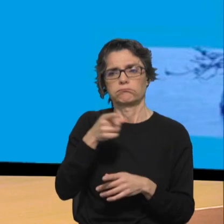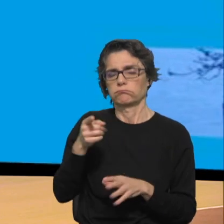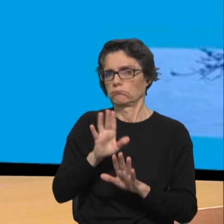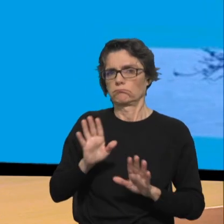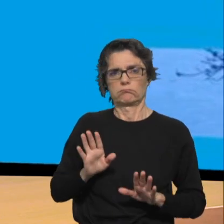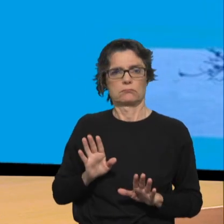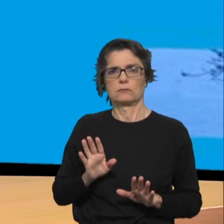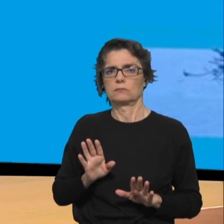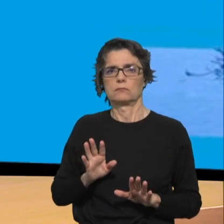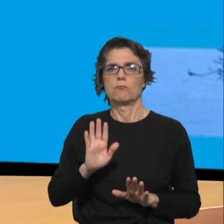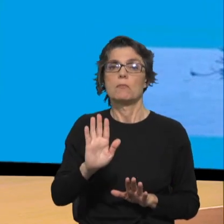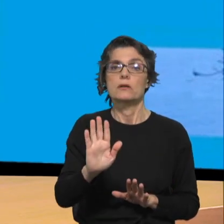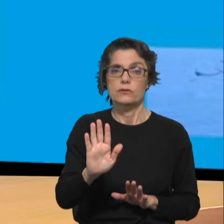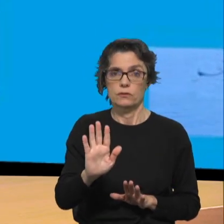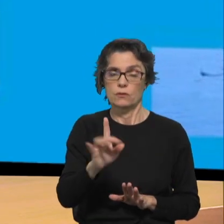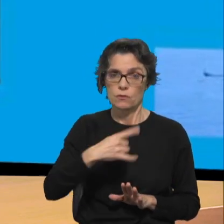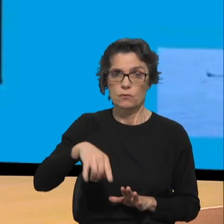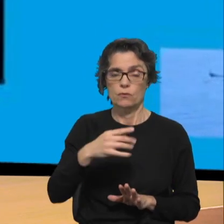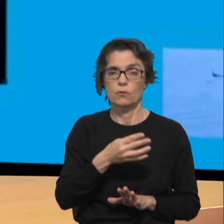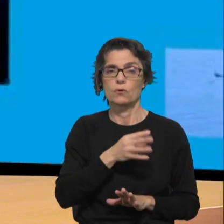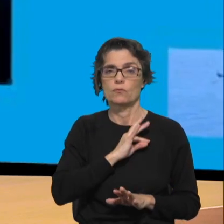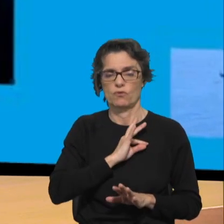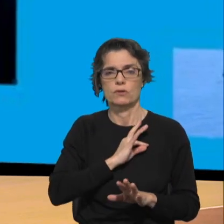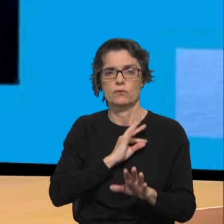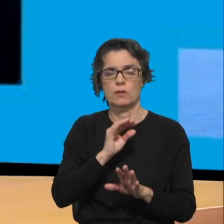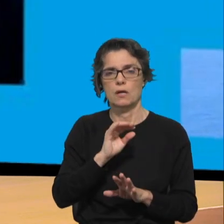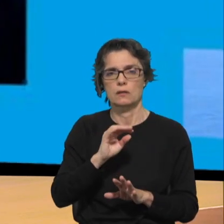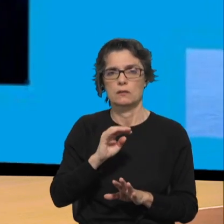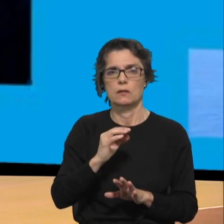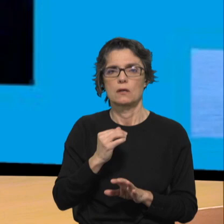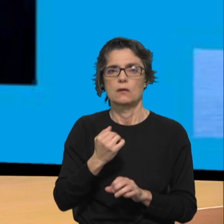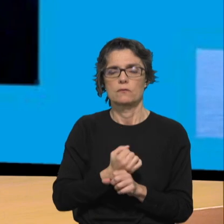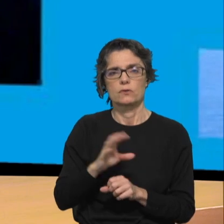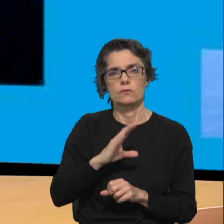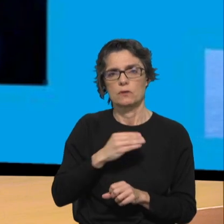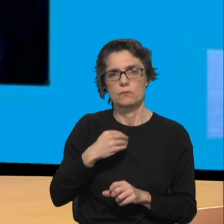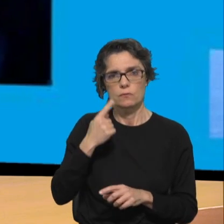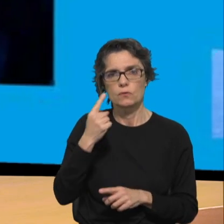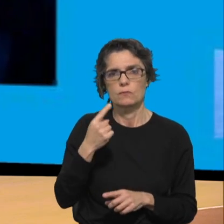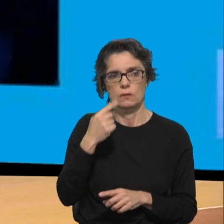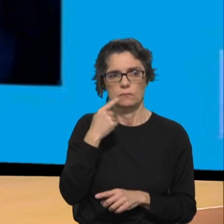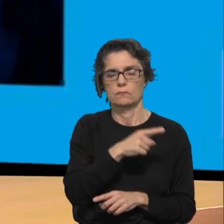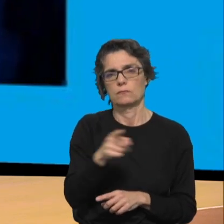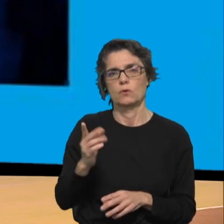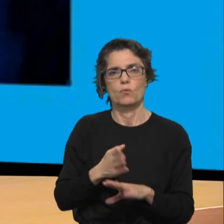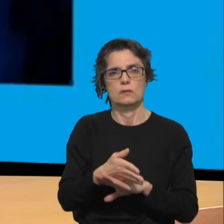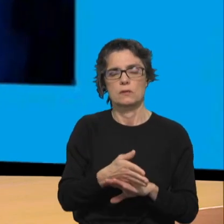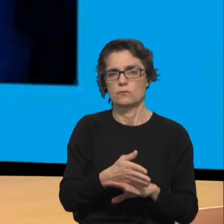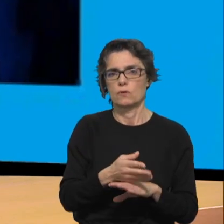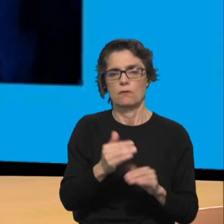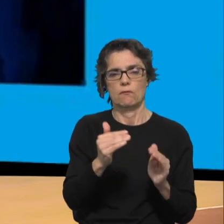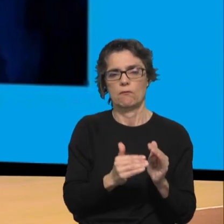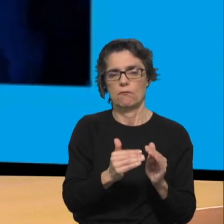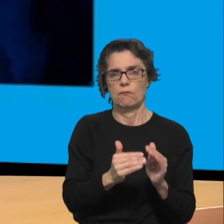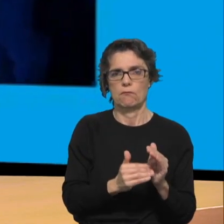que nós, profissionais do Serviço Nacional de Saúde Pública, notamos é que cada vez mais o acesso é restrito. Isso é